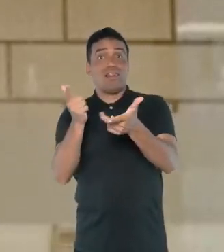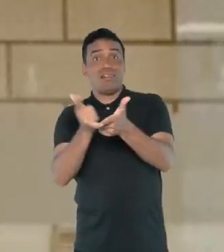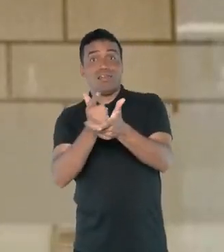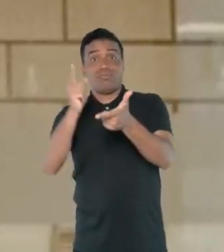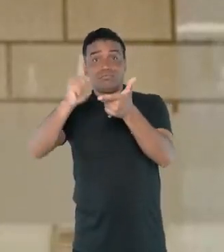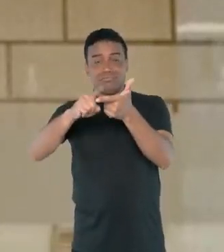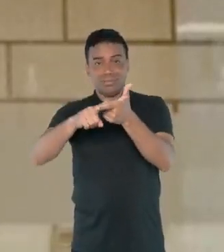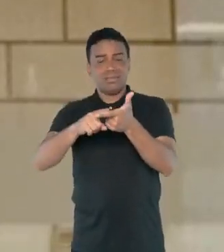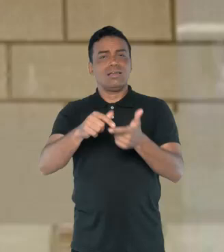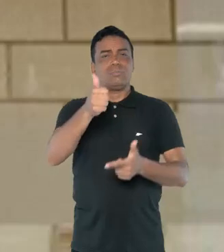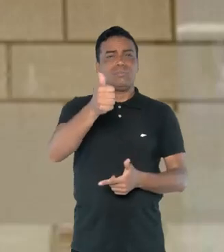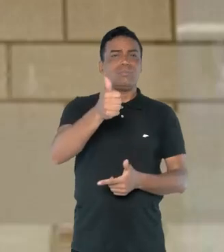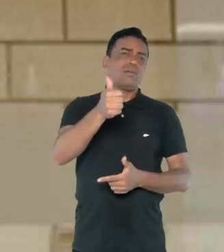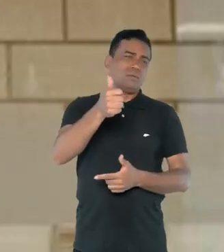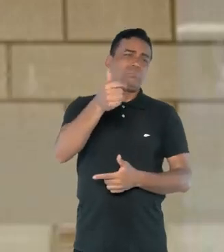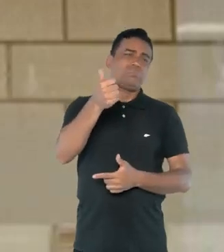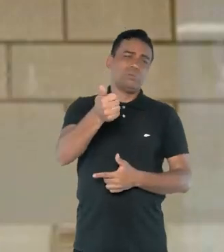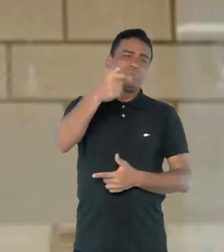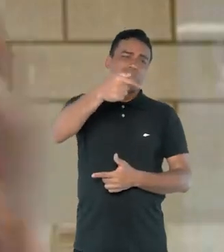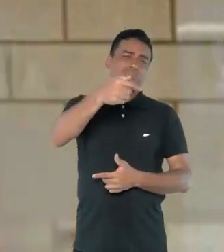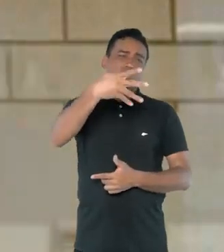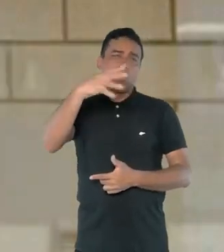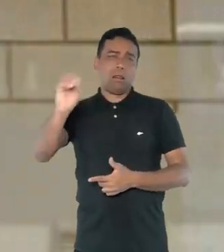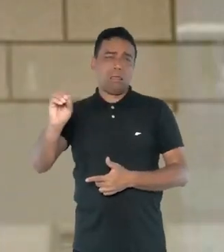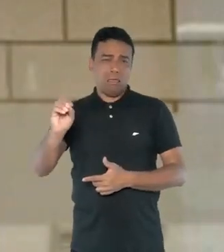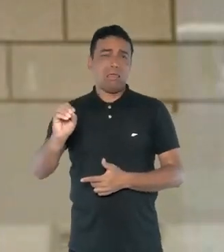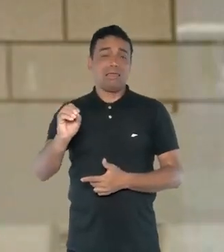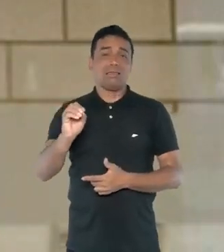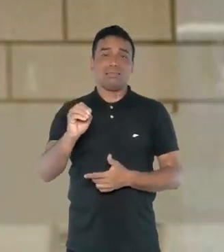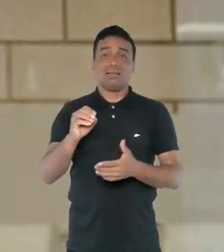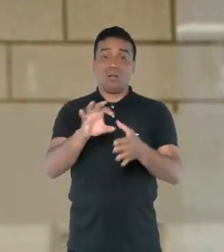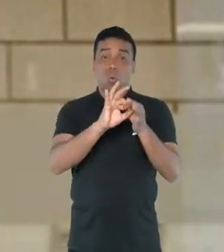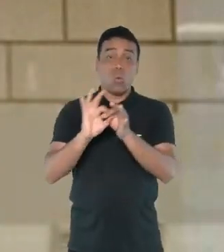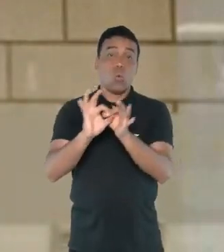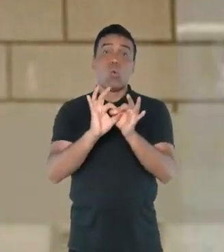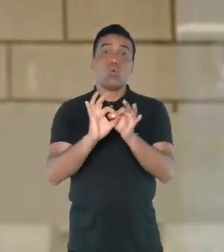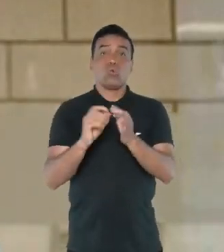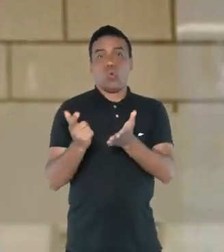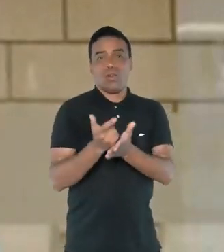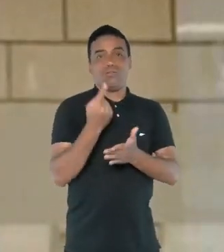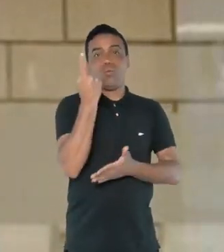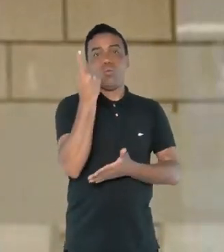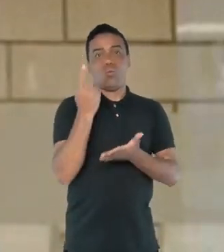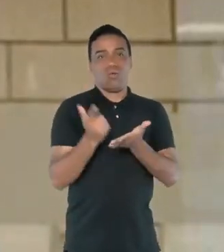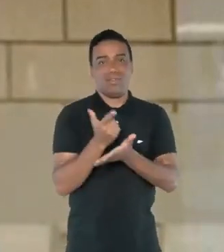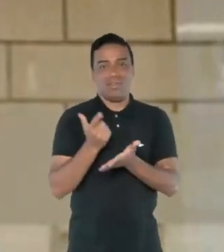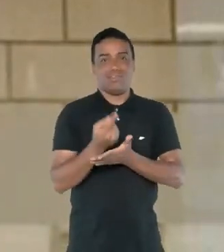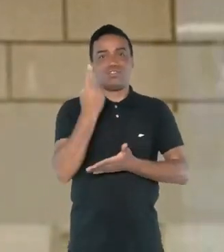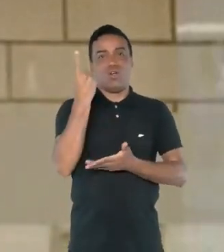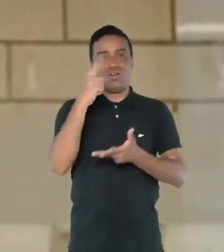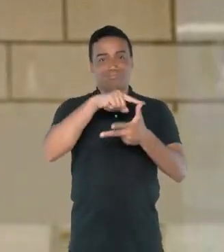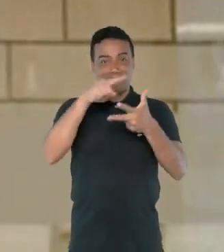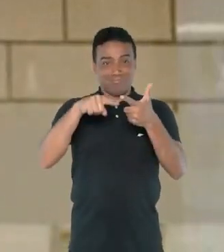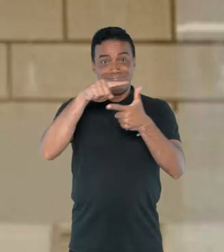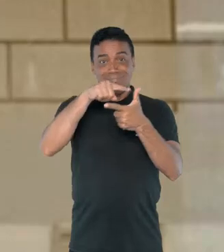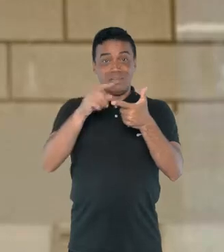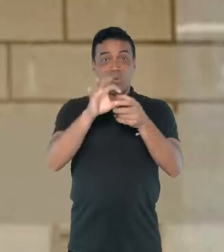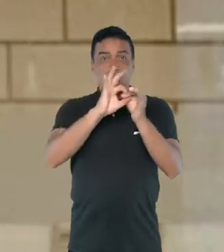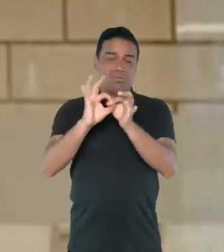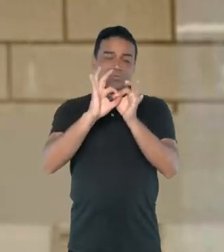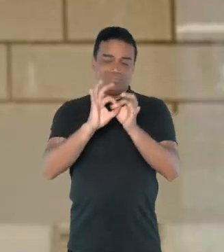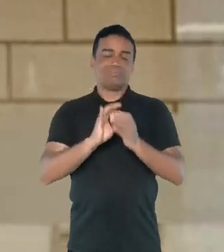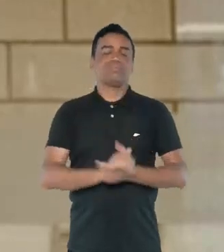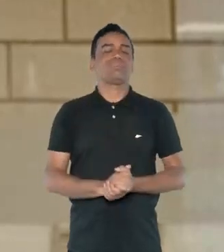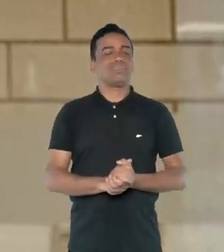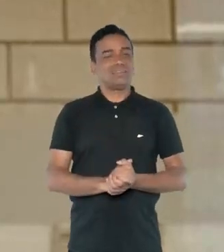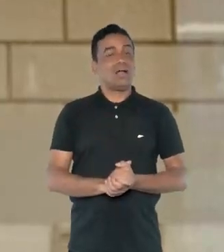um ano depois, ele lança o 3º volume, coloca tudo num único volume e continua esperando. E a recepção